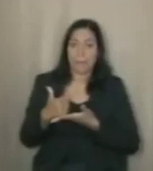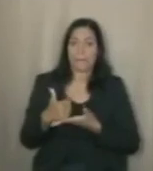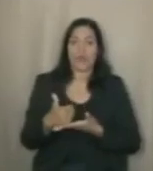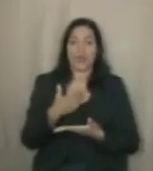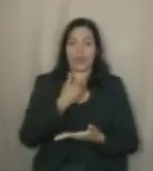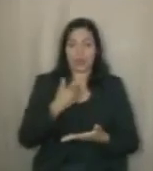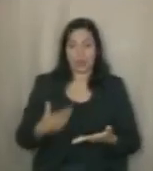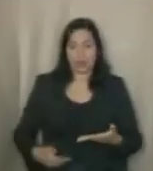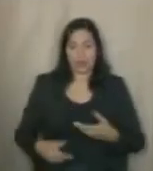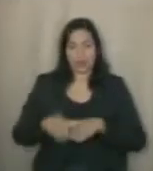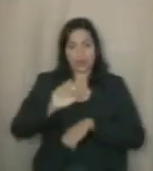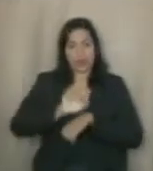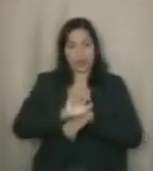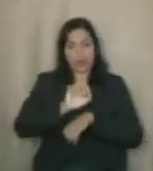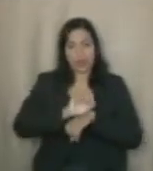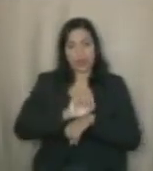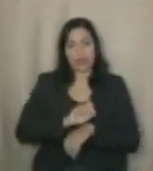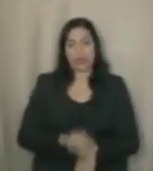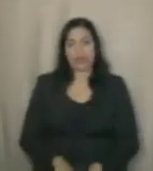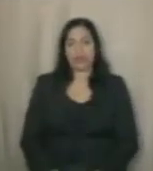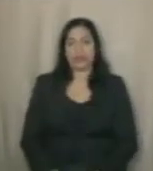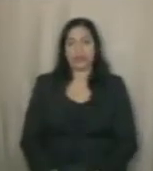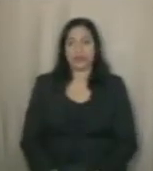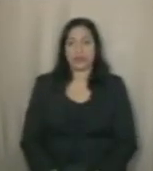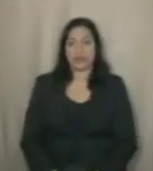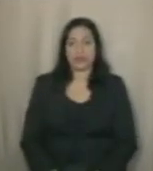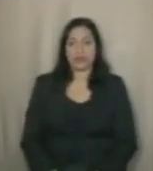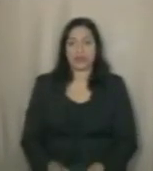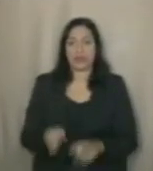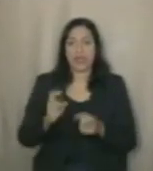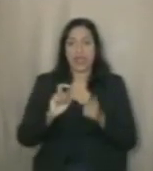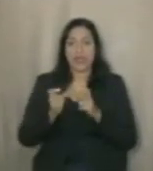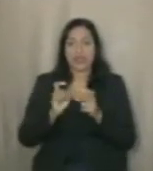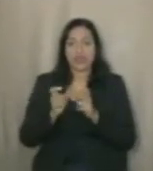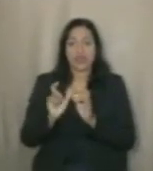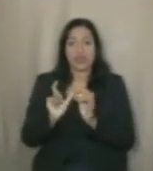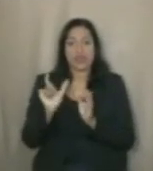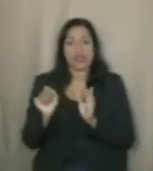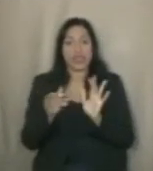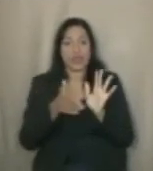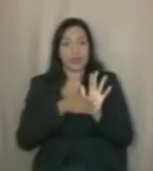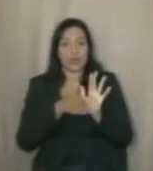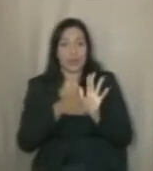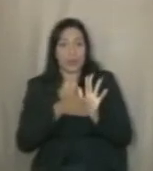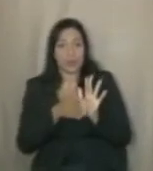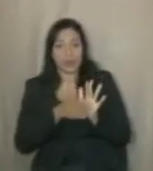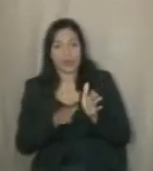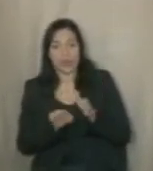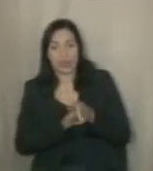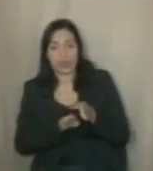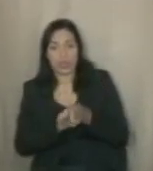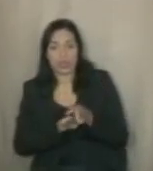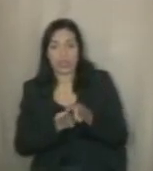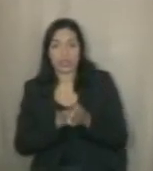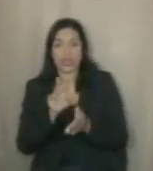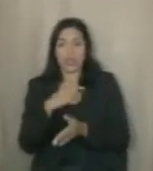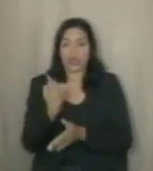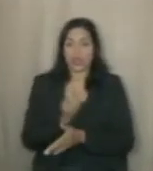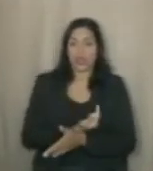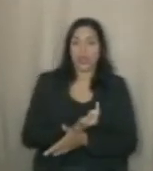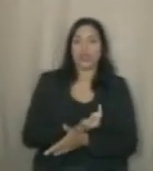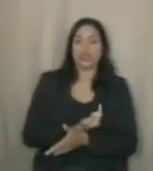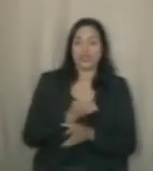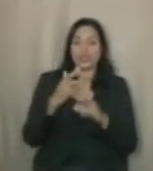do Estado nem para isso nem para ouvir a discussão e sair com proposta de encaminhamento nós podemos fazer isso